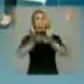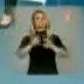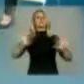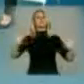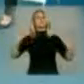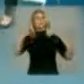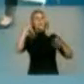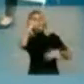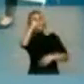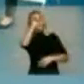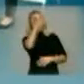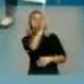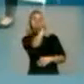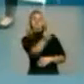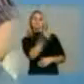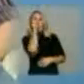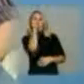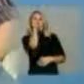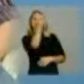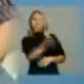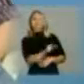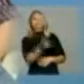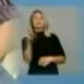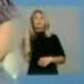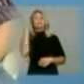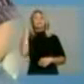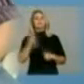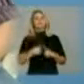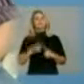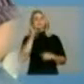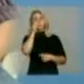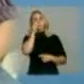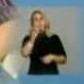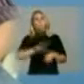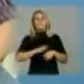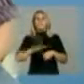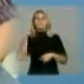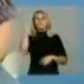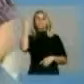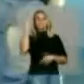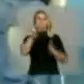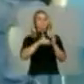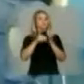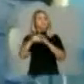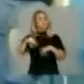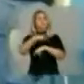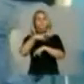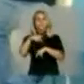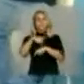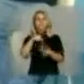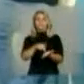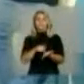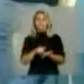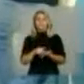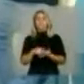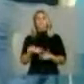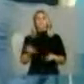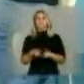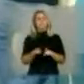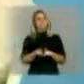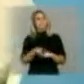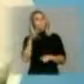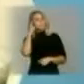à memória. Com certeza. É, eu acho que ela foi uma das mulheres mais importantes desse país. Eu acho que quando um